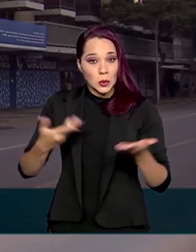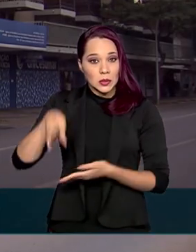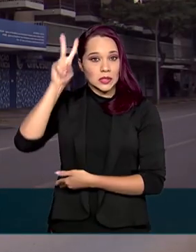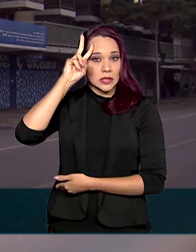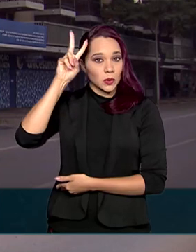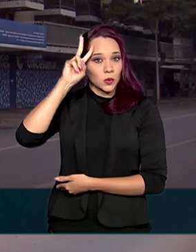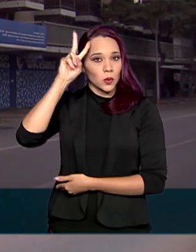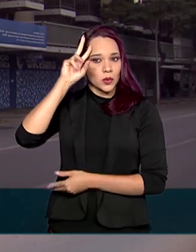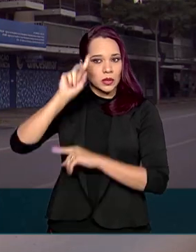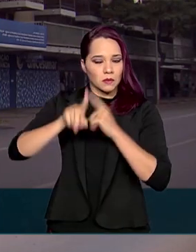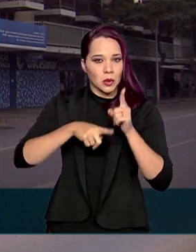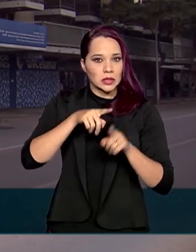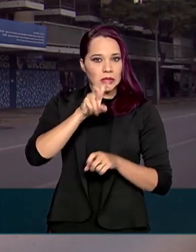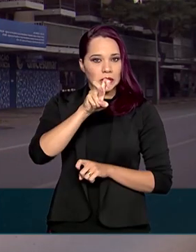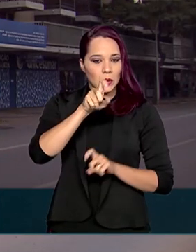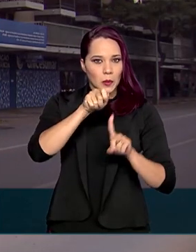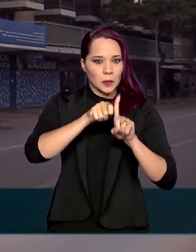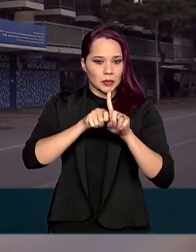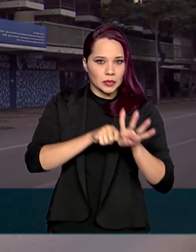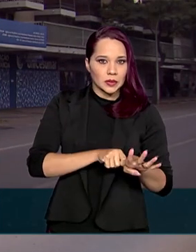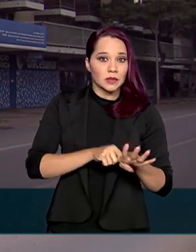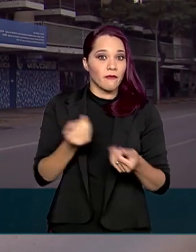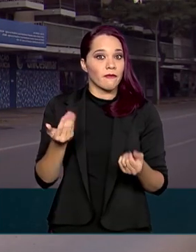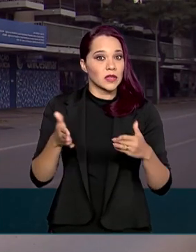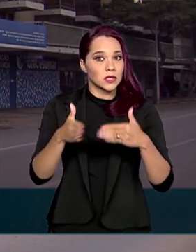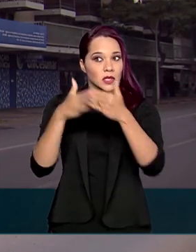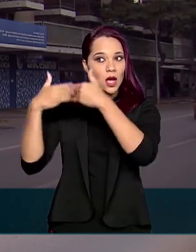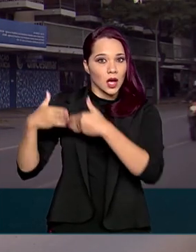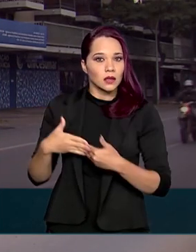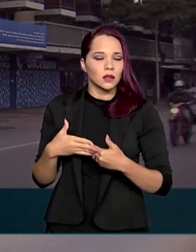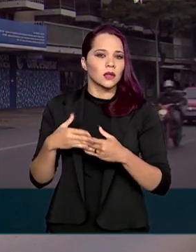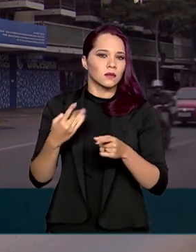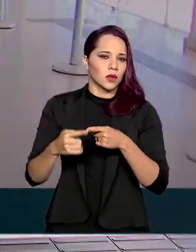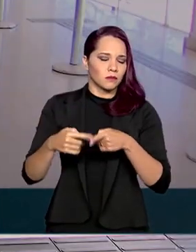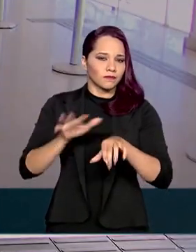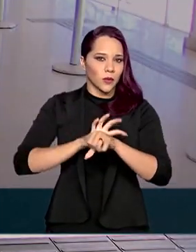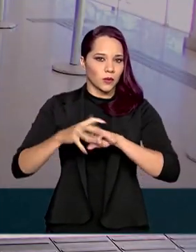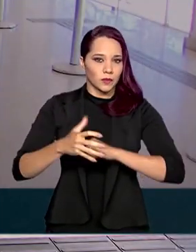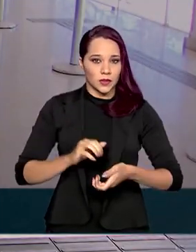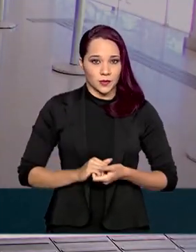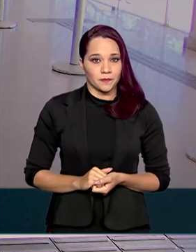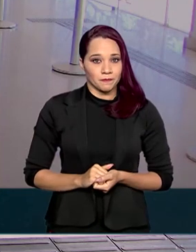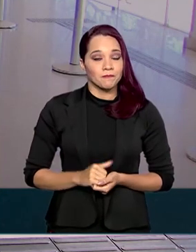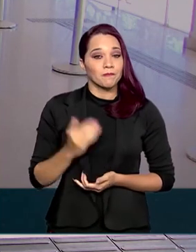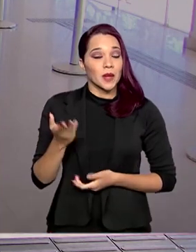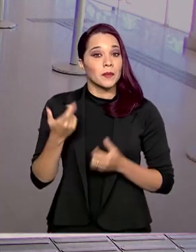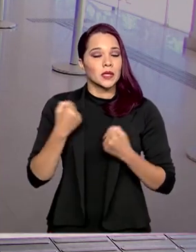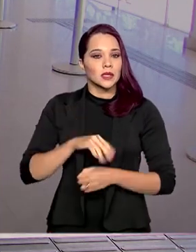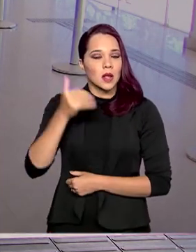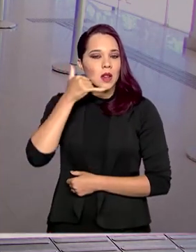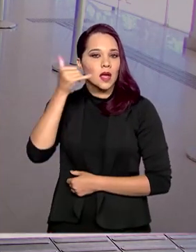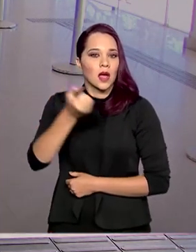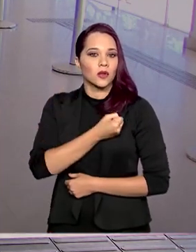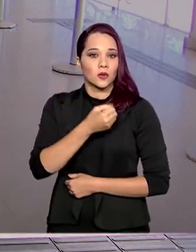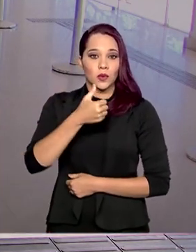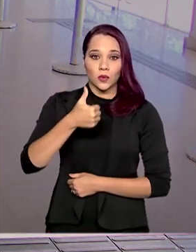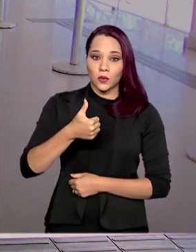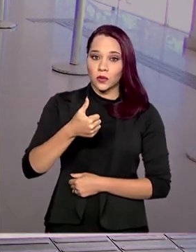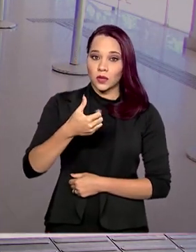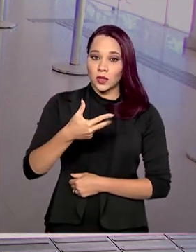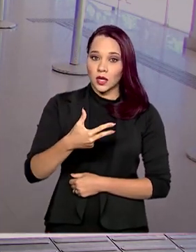-feira, depois de mais de cinco meses fechadas por causa da pandemia. Para isso, ele deve ligar para o 135